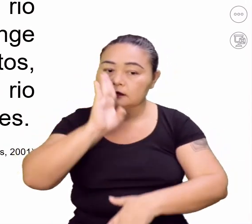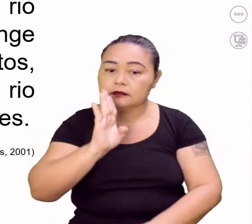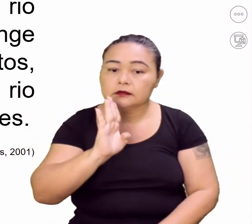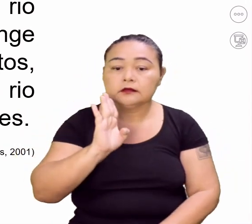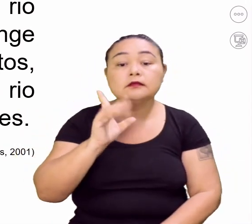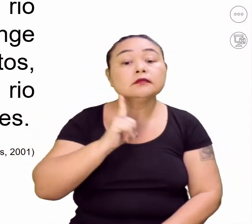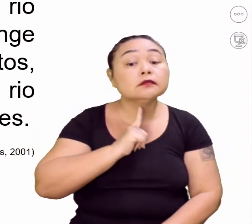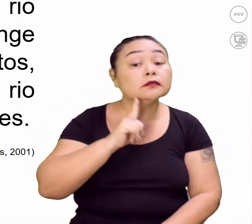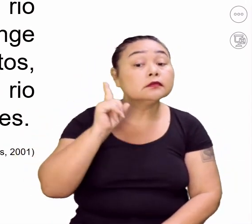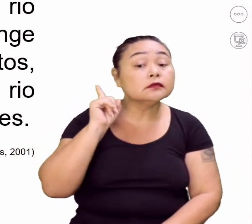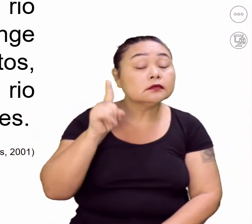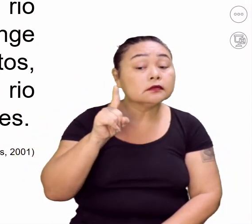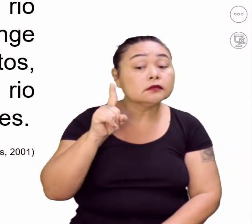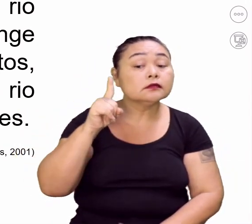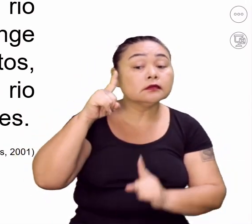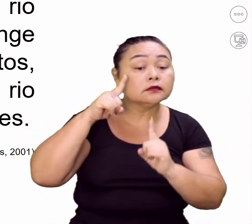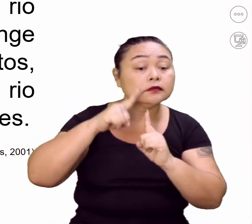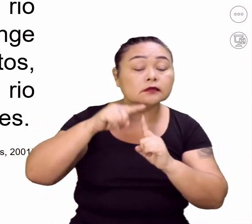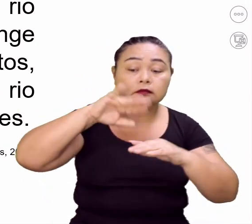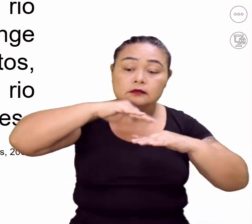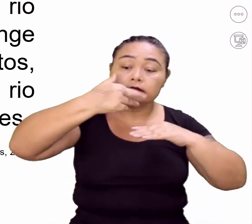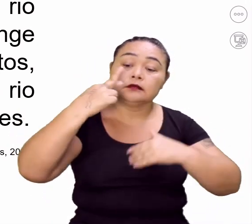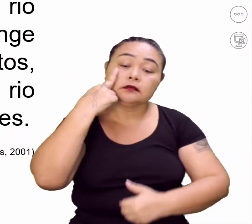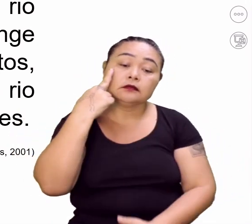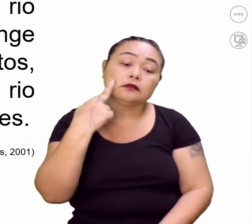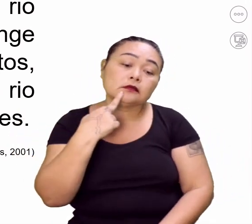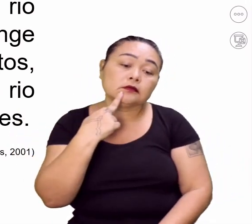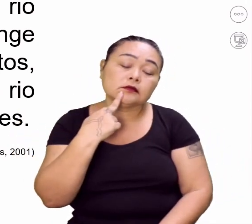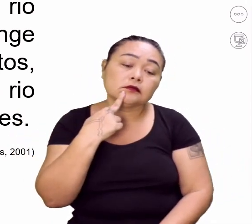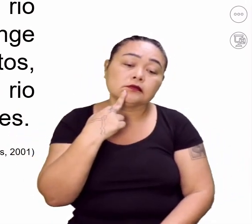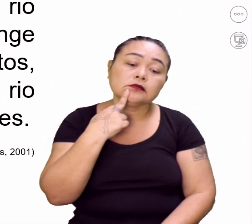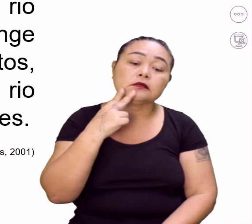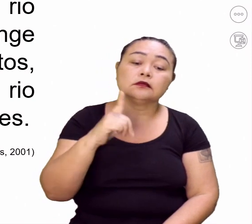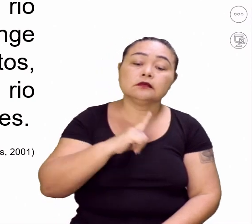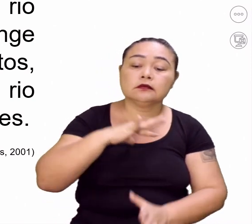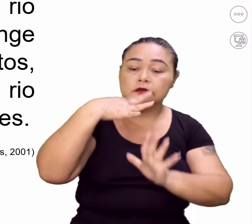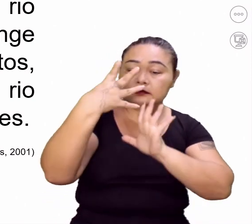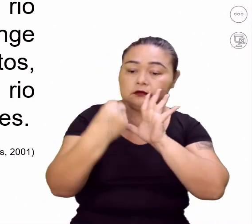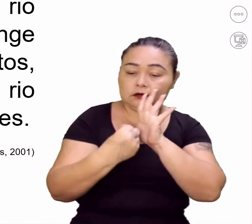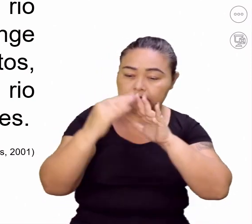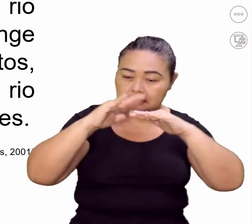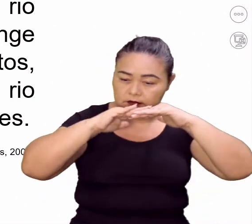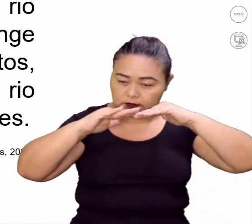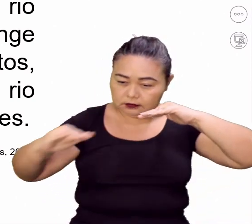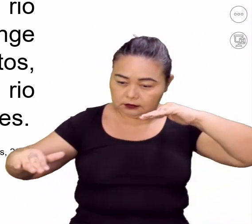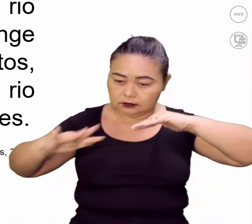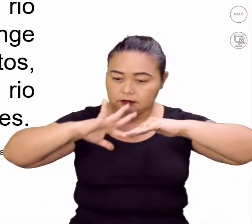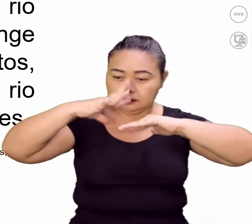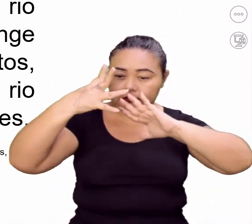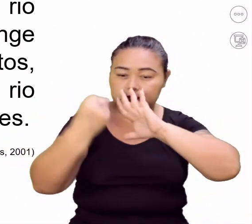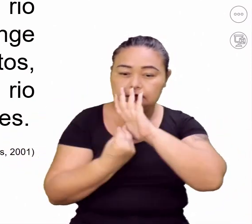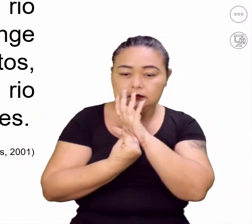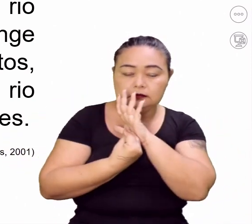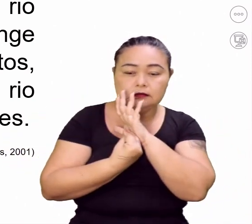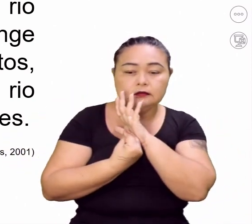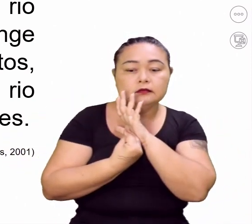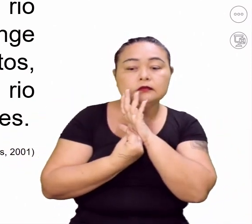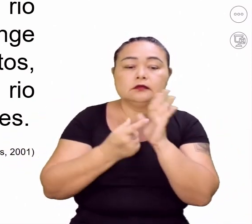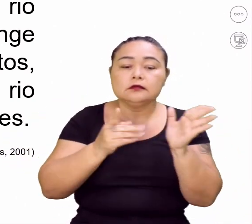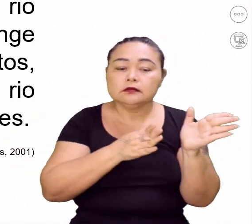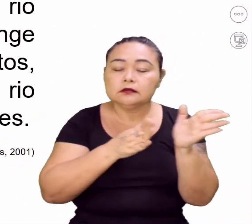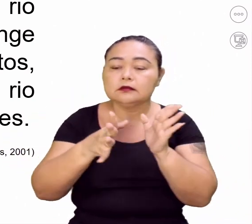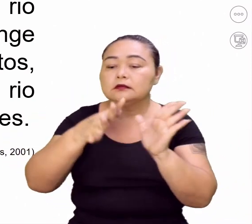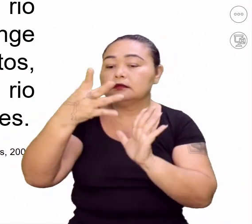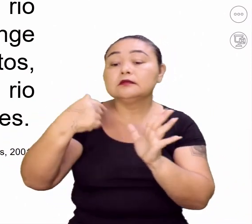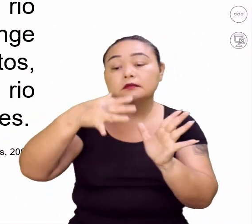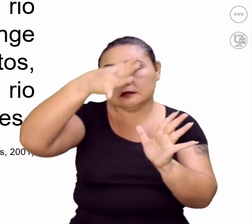Podemos distinguir os seguintes tipos de relevo em Rondônia. Nós temos a planície amazônica. A planície do rio